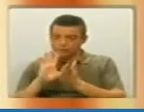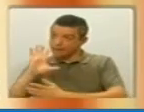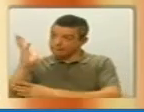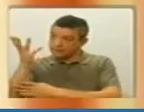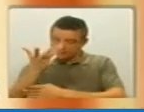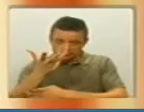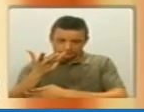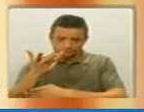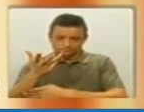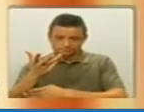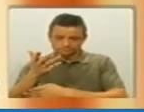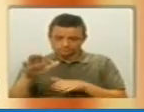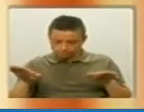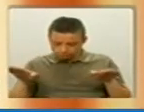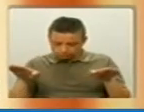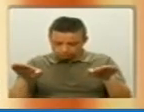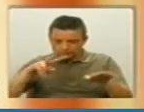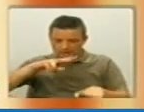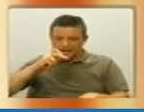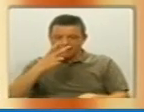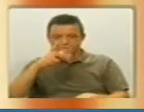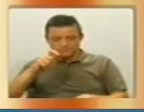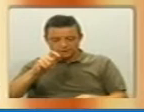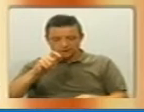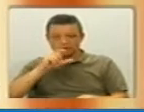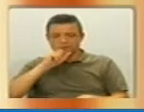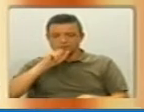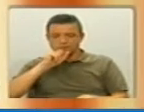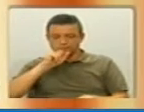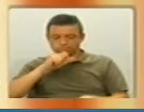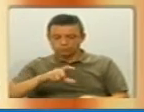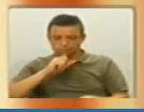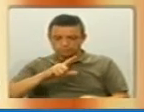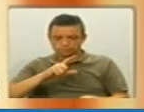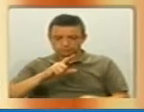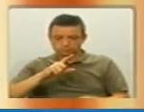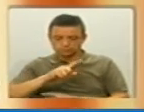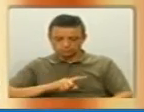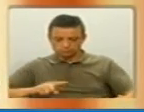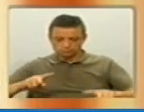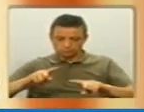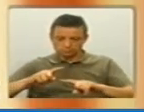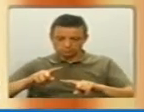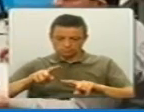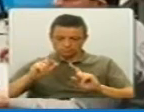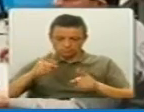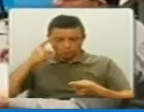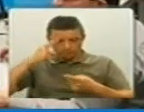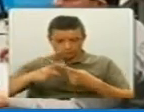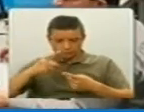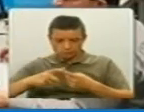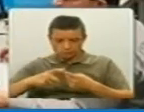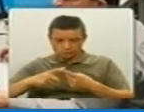uma nave pode encontrar quando está no decorrer, aliás, da sua missão de